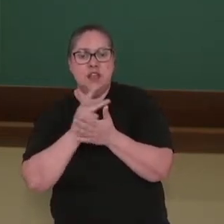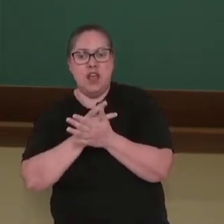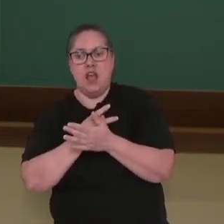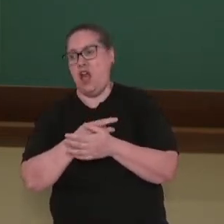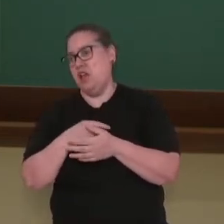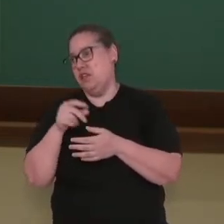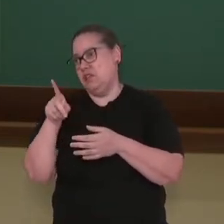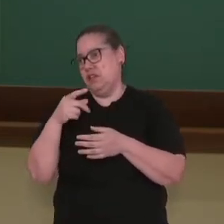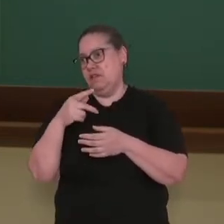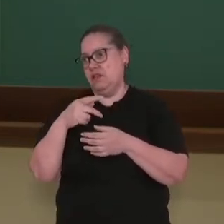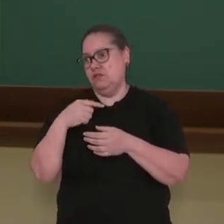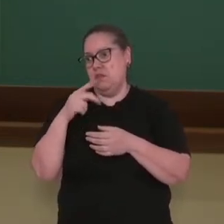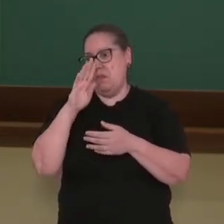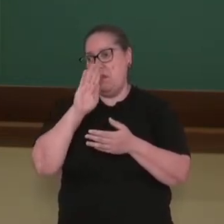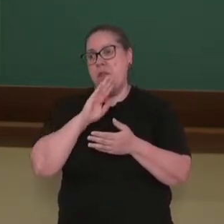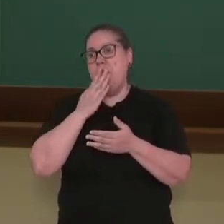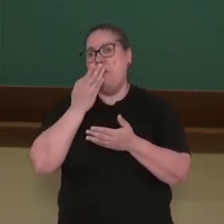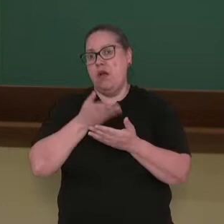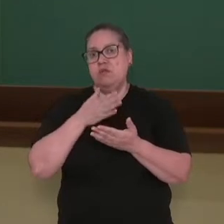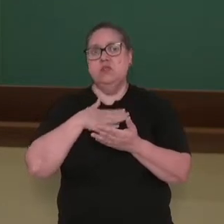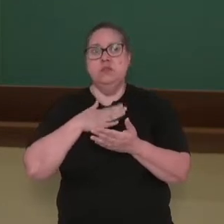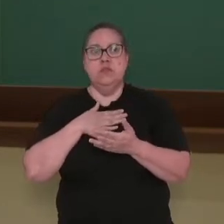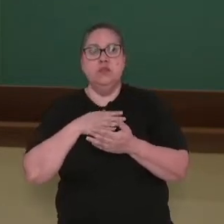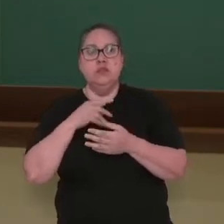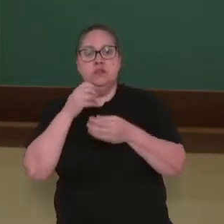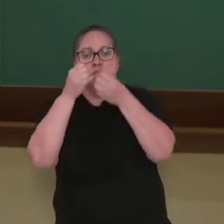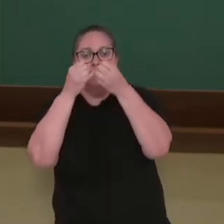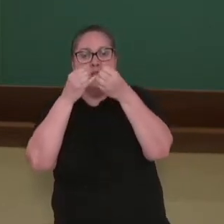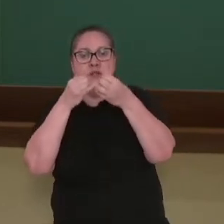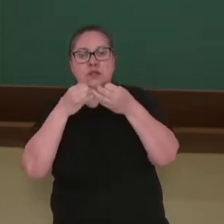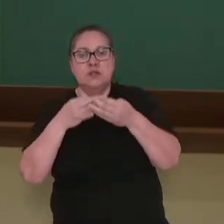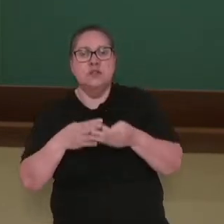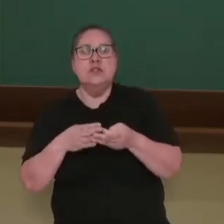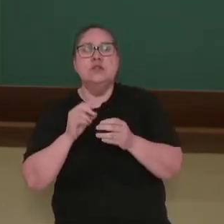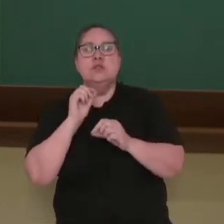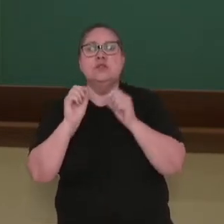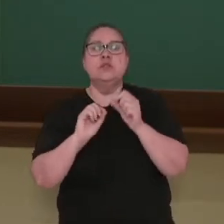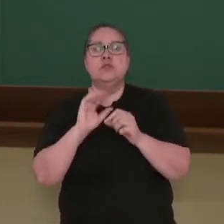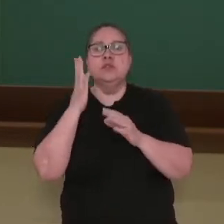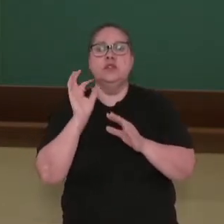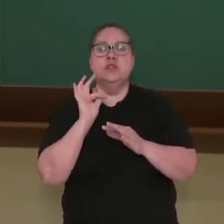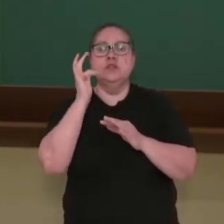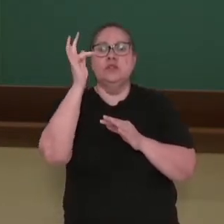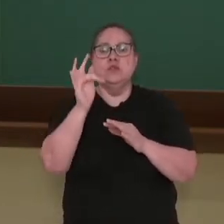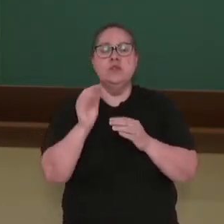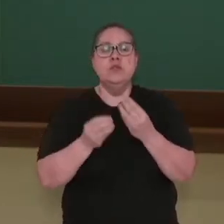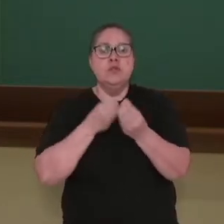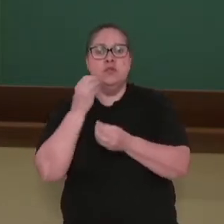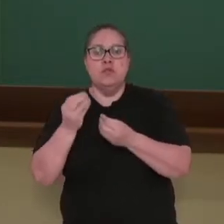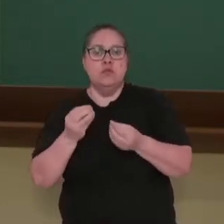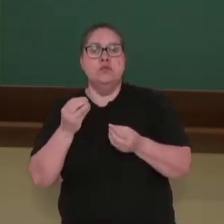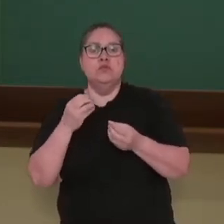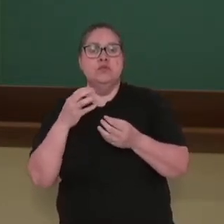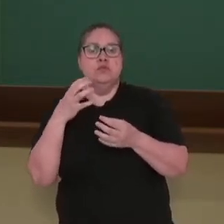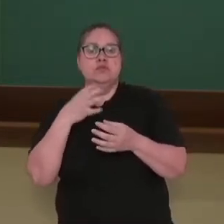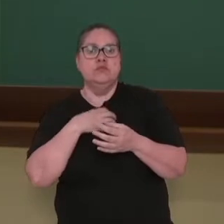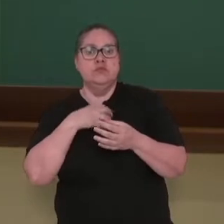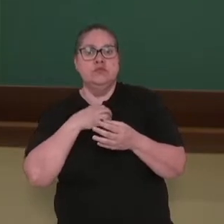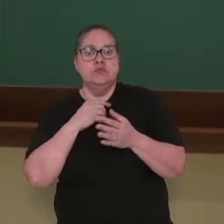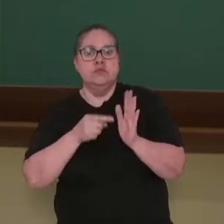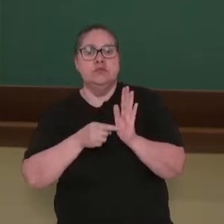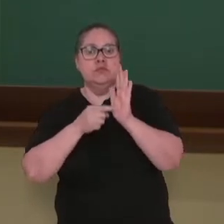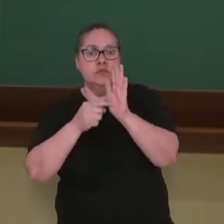a empresa e com as atividades que você realiza. Se você se comprometer a entregar uma atividade em um determinado prazo, por